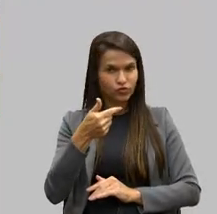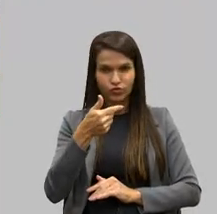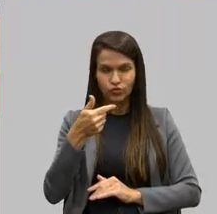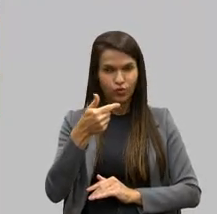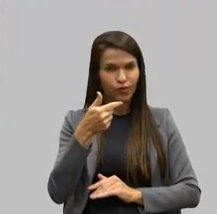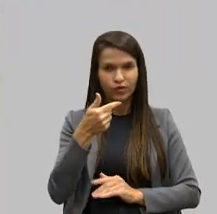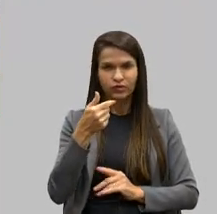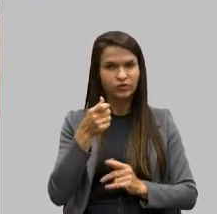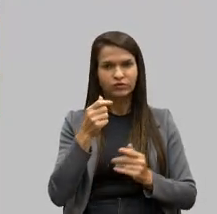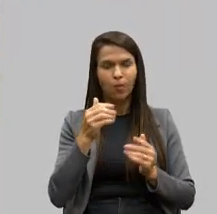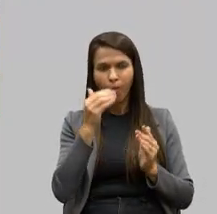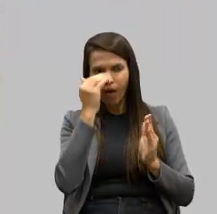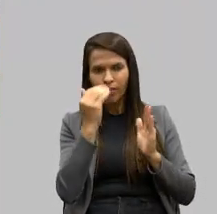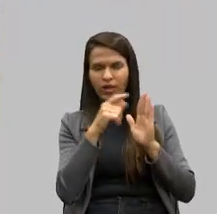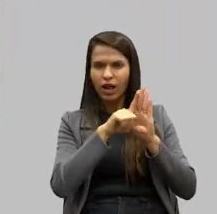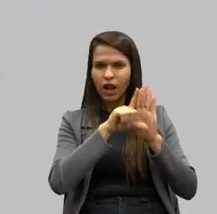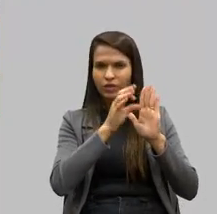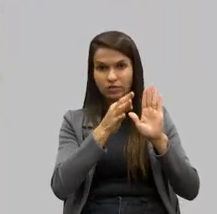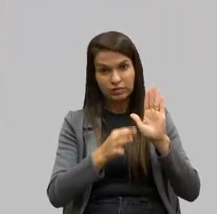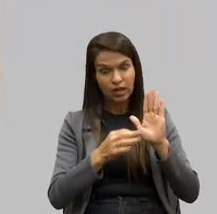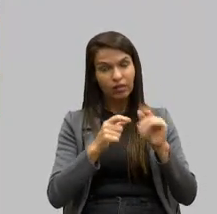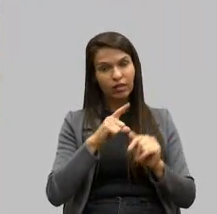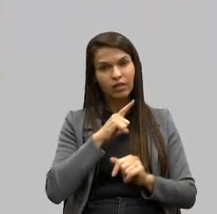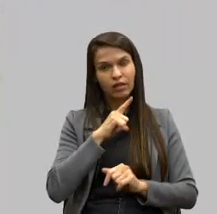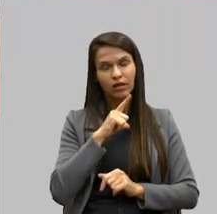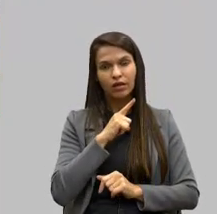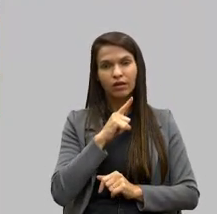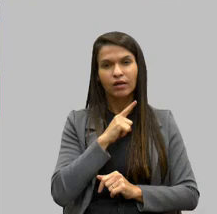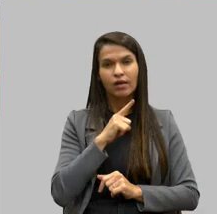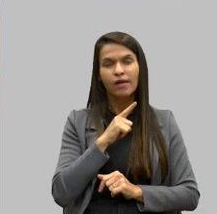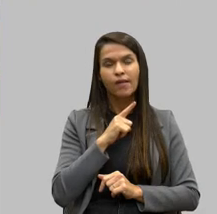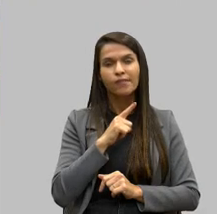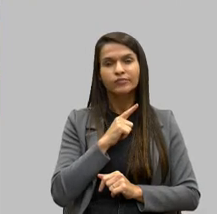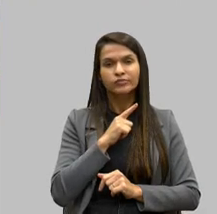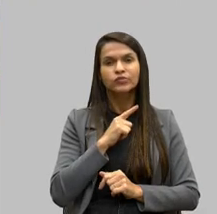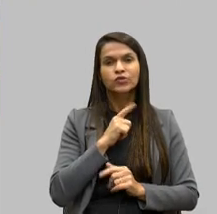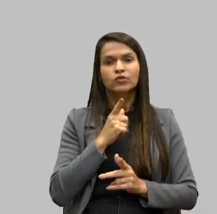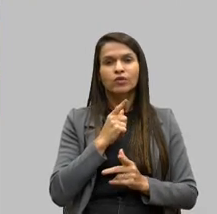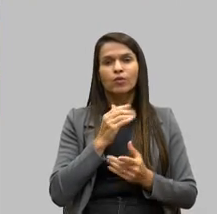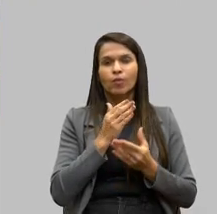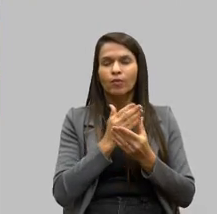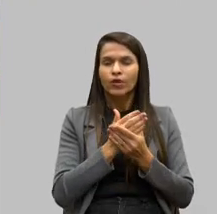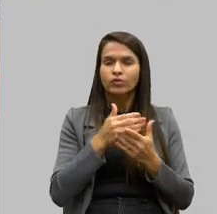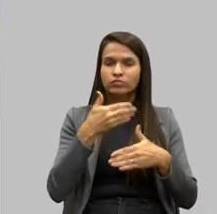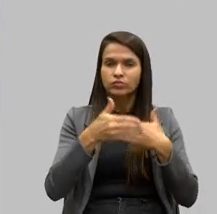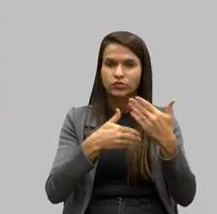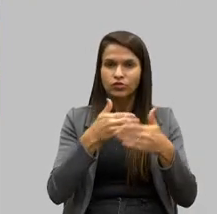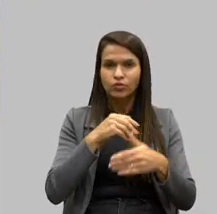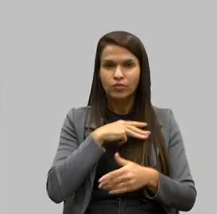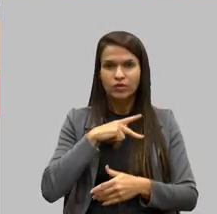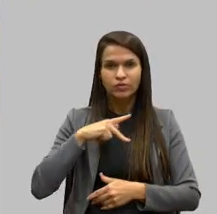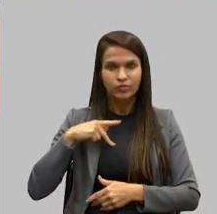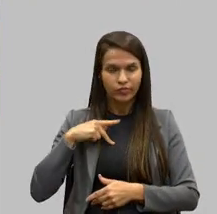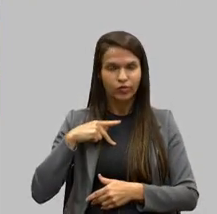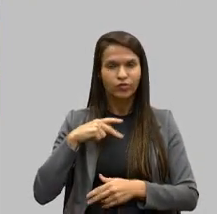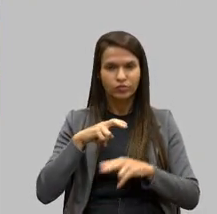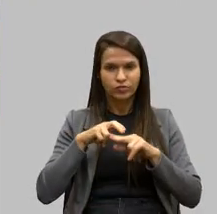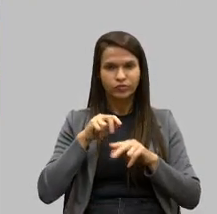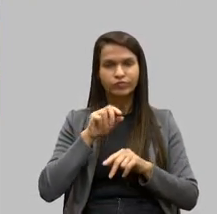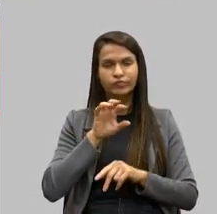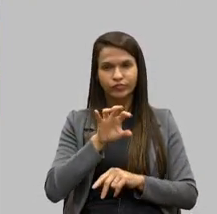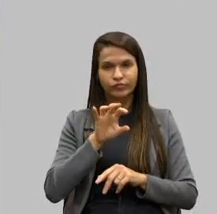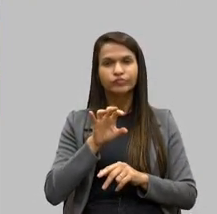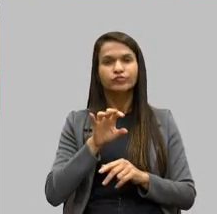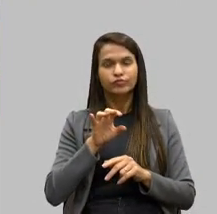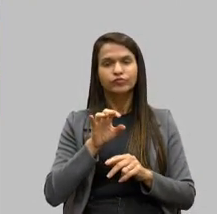lei adequadamente. Nós temos, inclusive, um processo caminhando no Ministério Público sobre isso, com abertura de